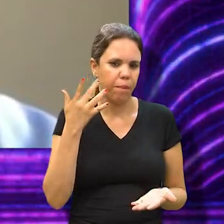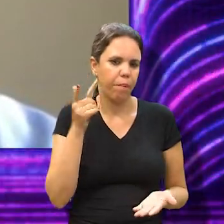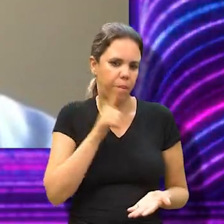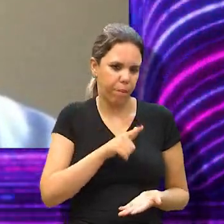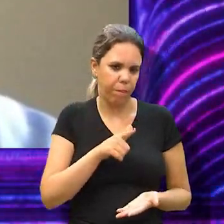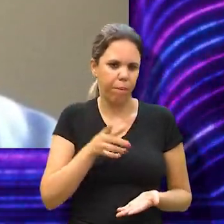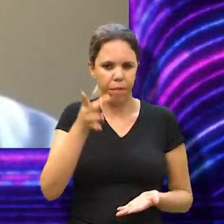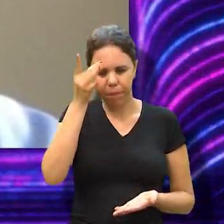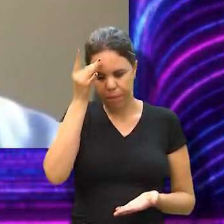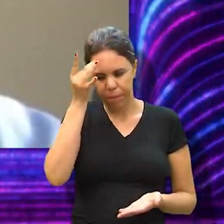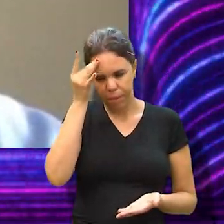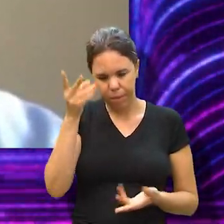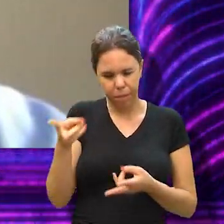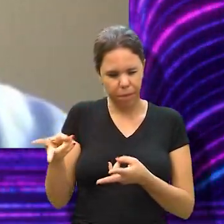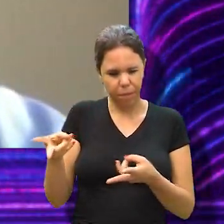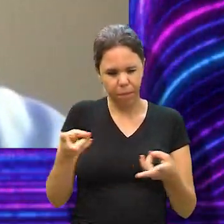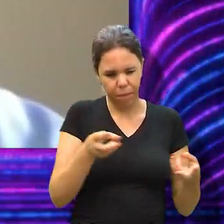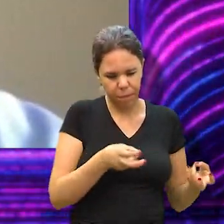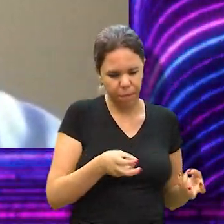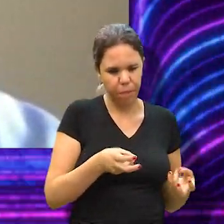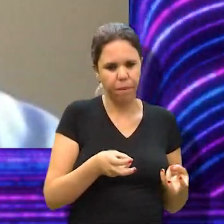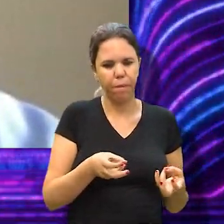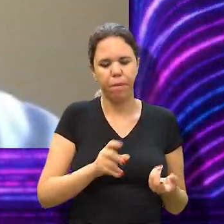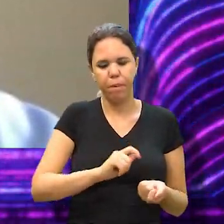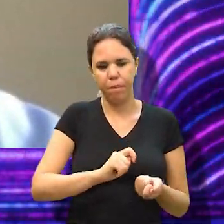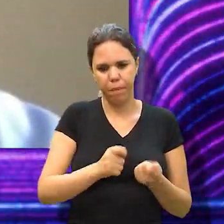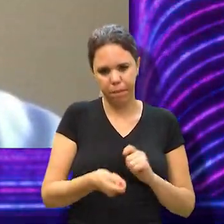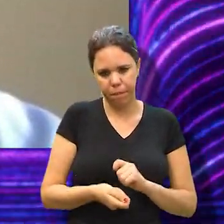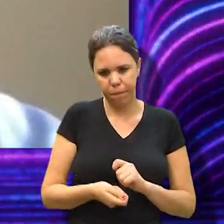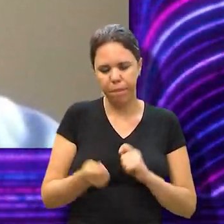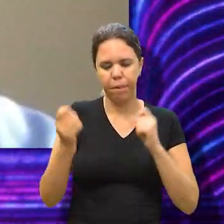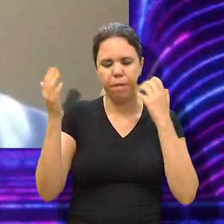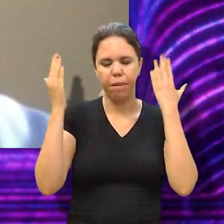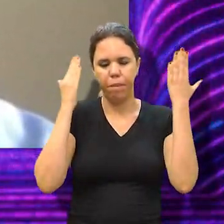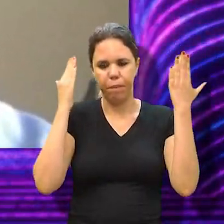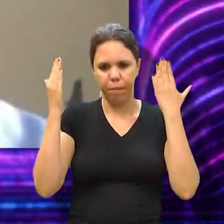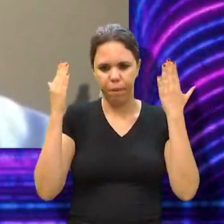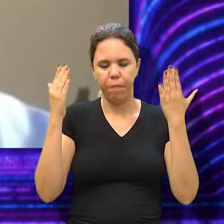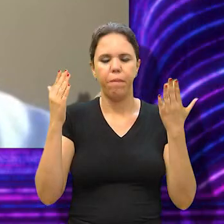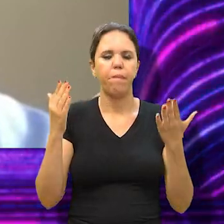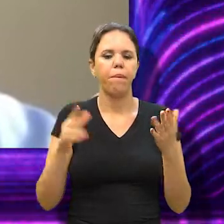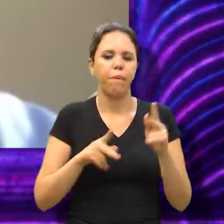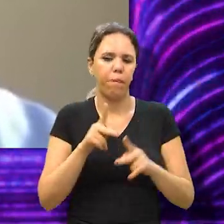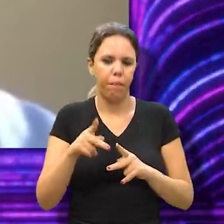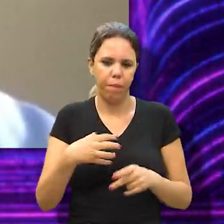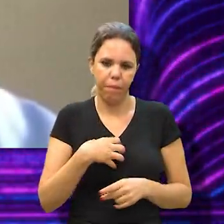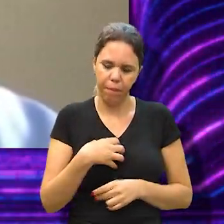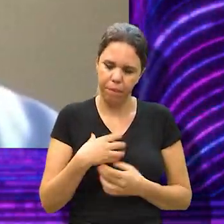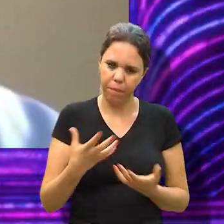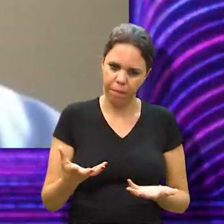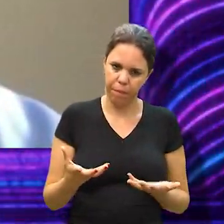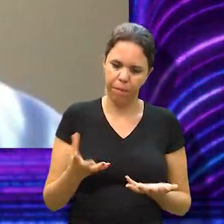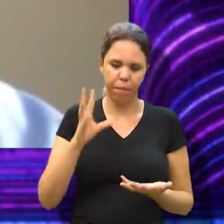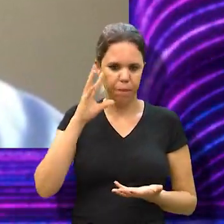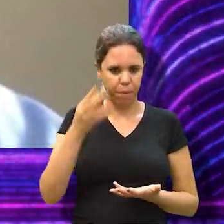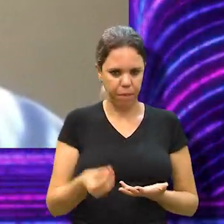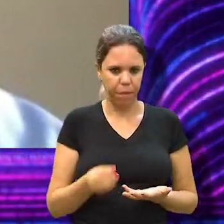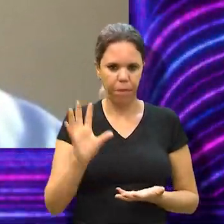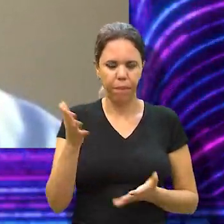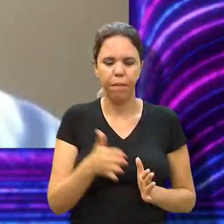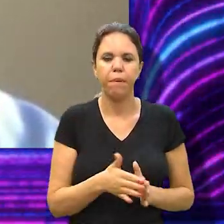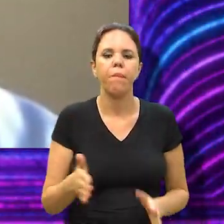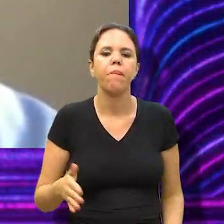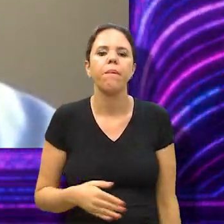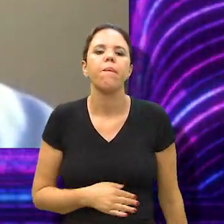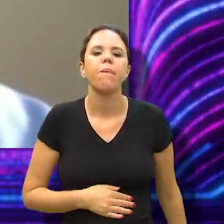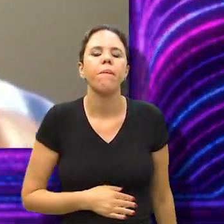Michel? Eu acho que eu consigo captar bem esse lado psicológico que a pessoa ela quer entender o